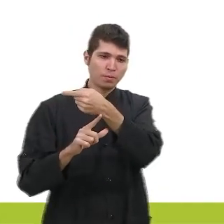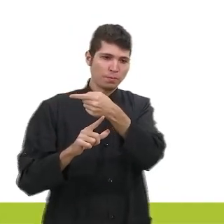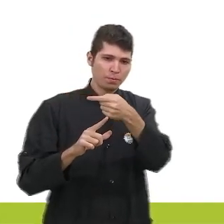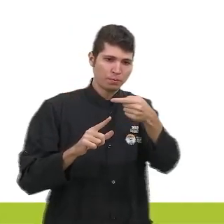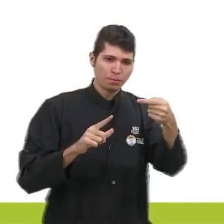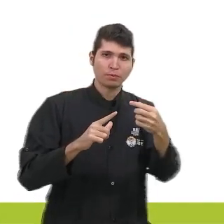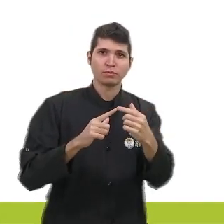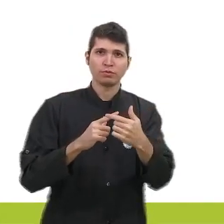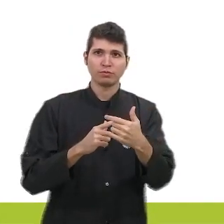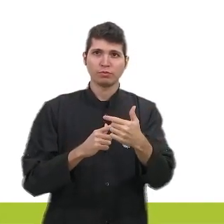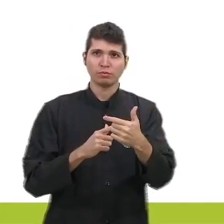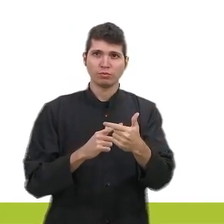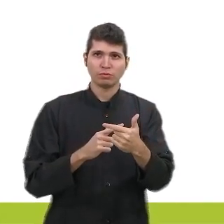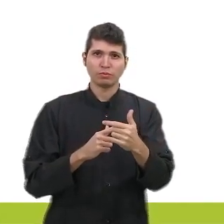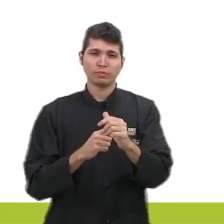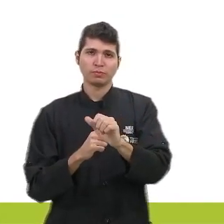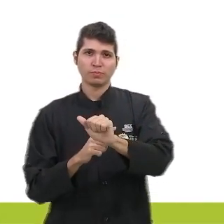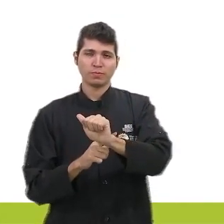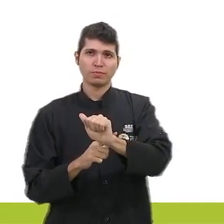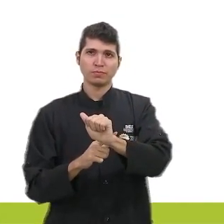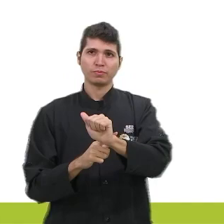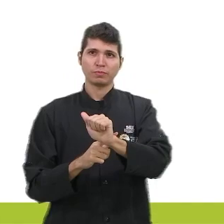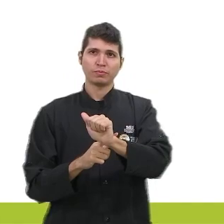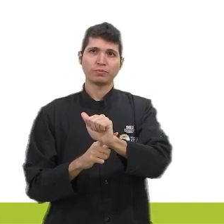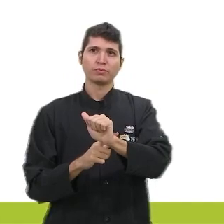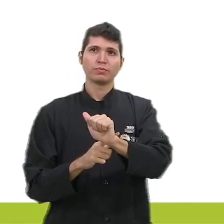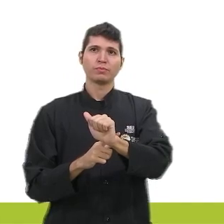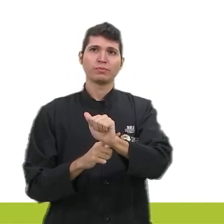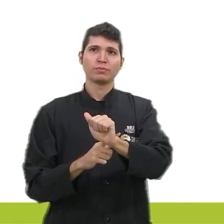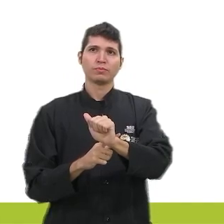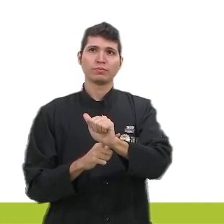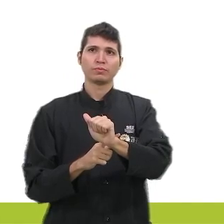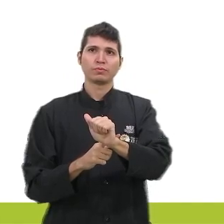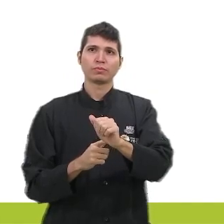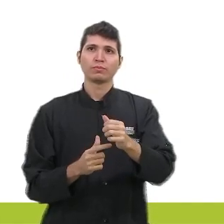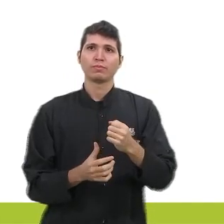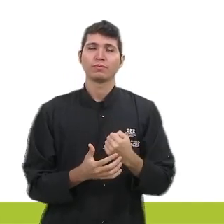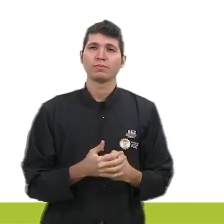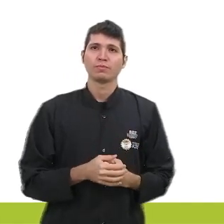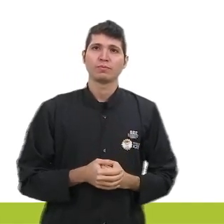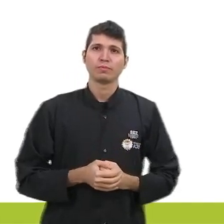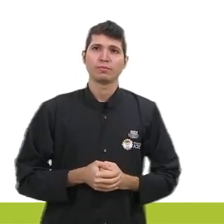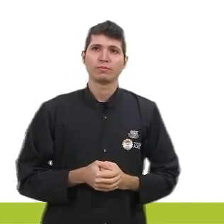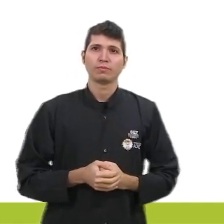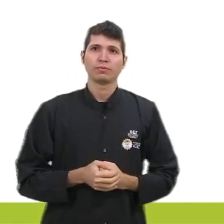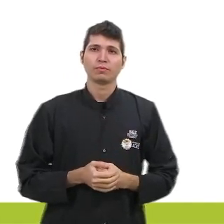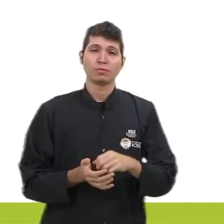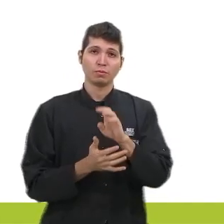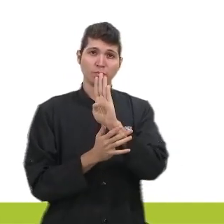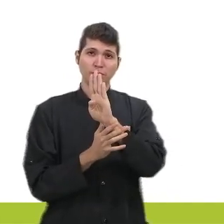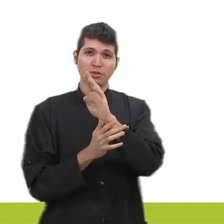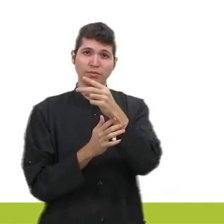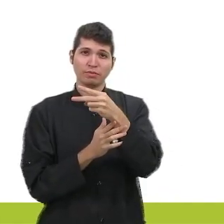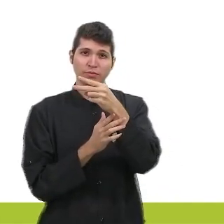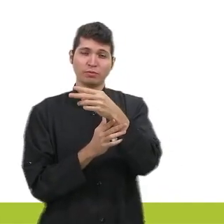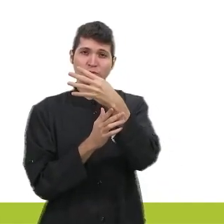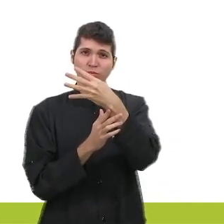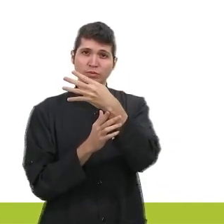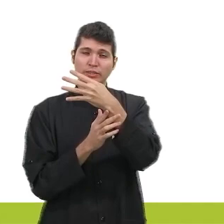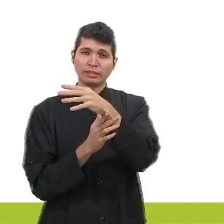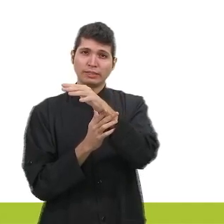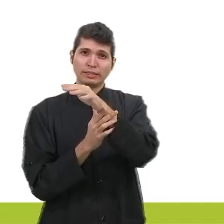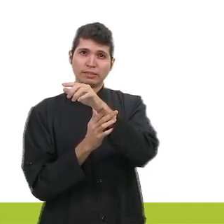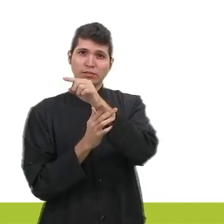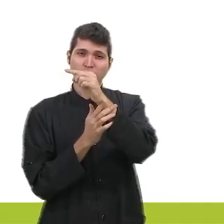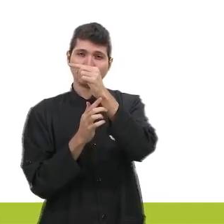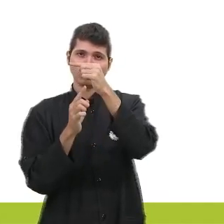2 vezes o a, tá bom? Então eu tenho o b vale 4, vai ficar menos 4 por conta da fórmula, mais ou menos raiz